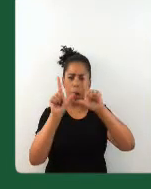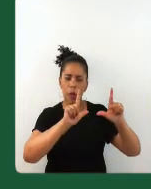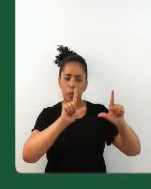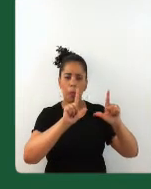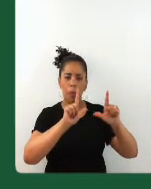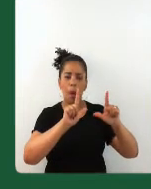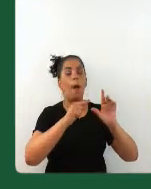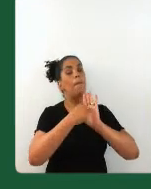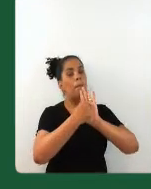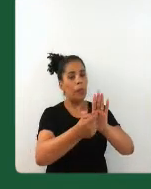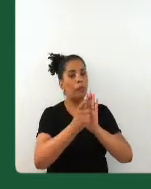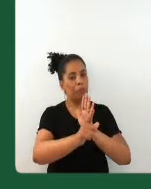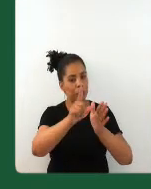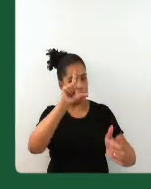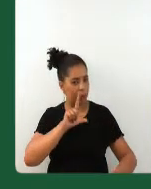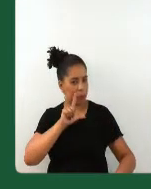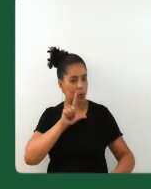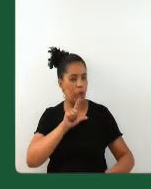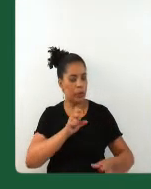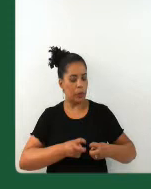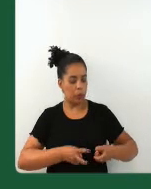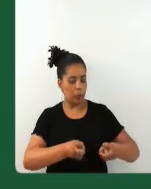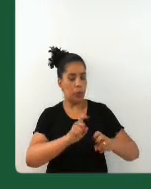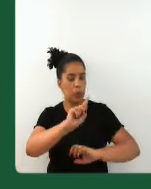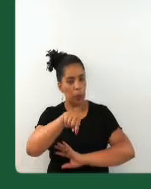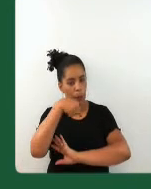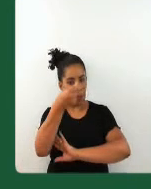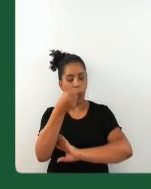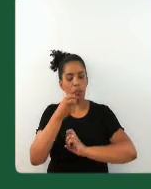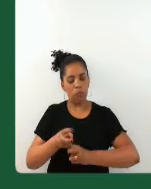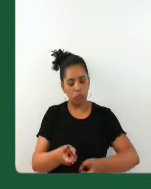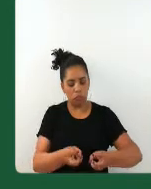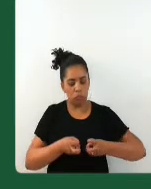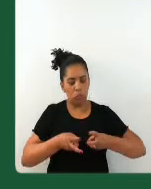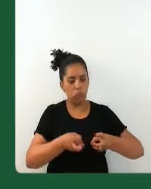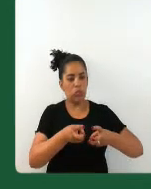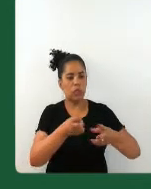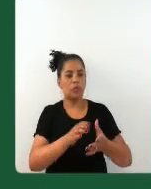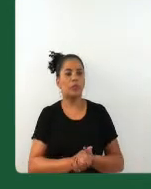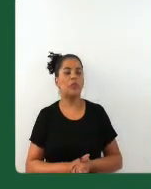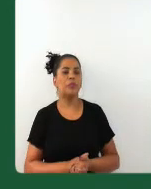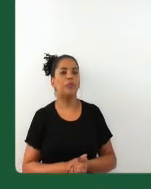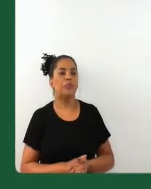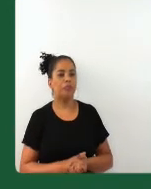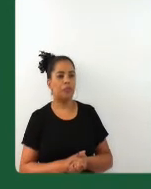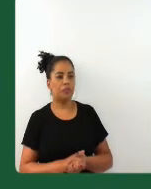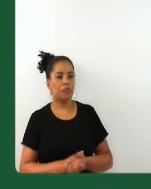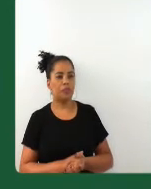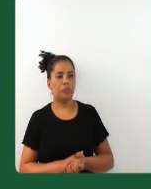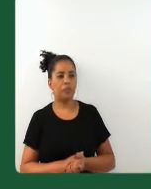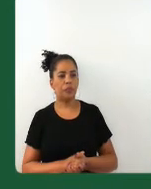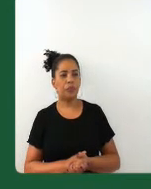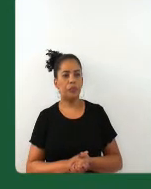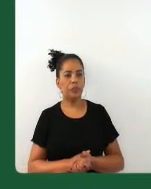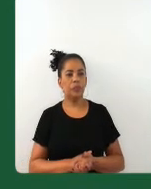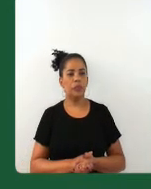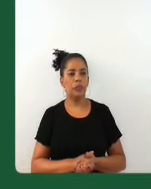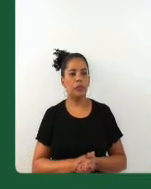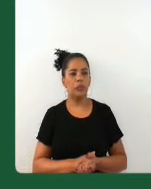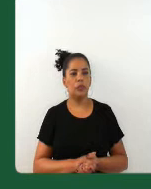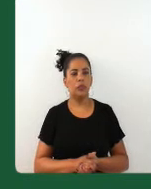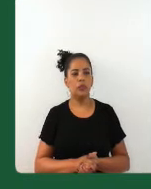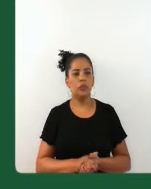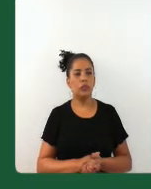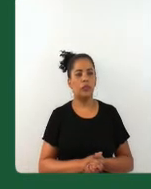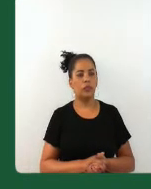outro paciente com outros tumores bem grandes, pré e pós-operatórios na face.